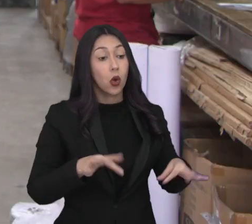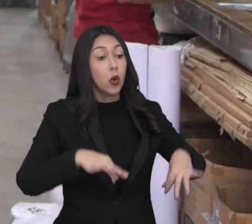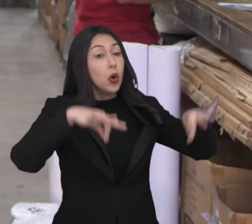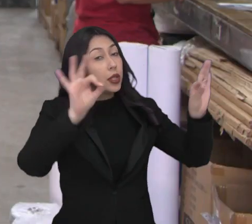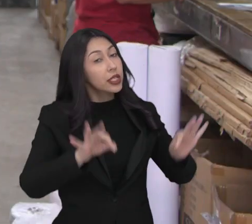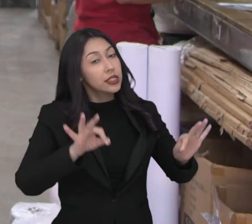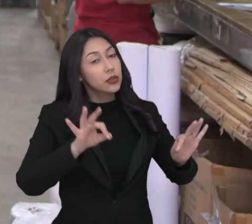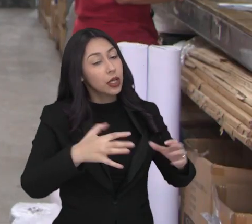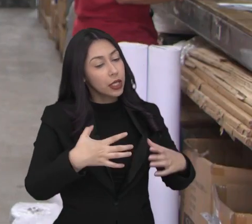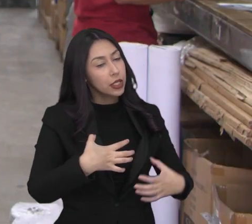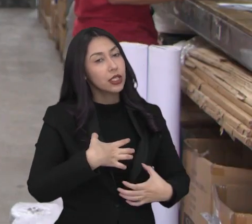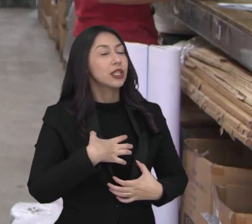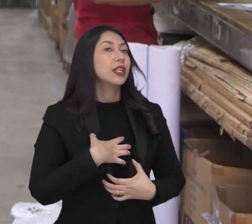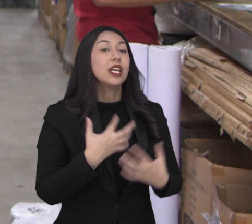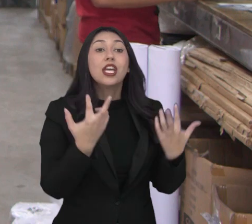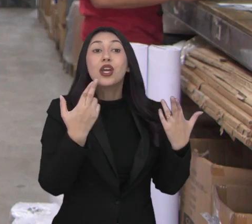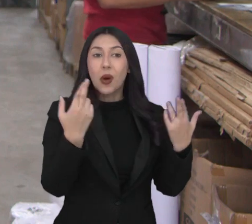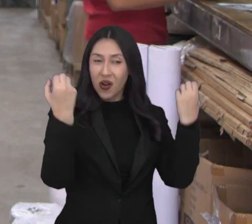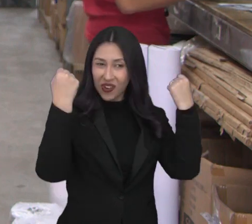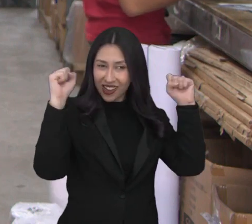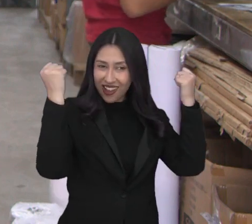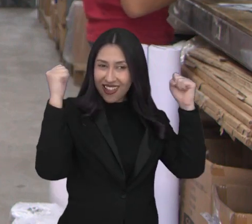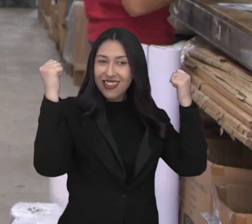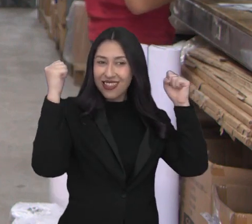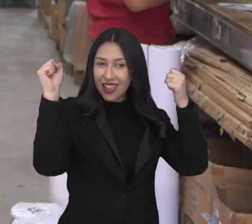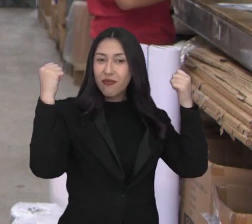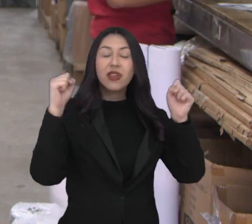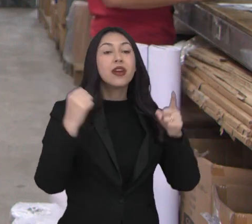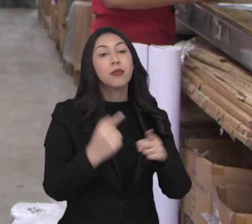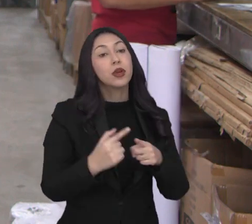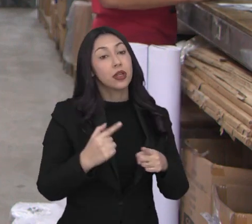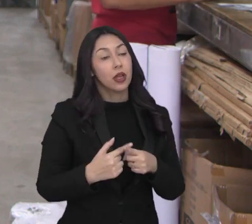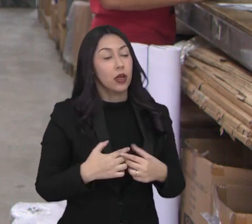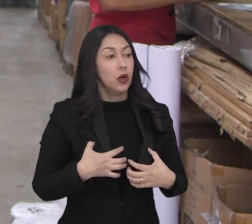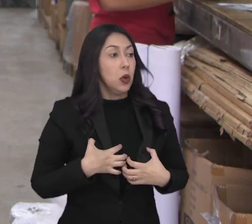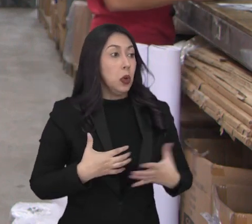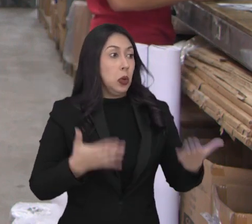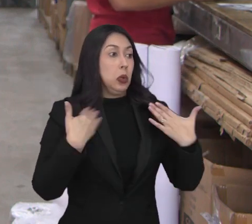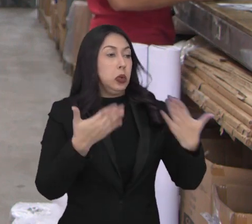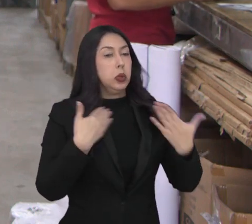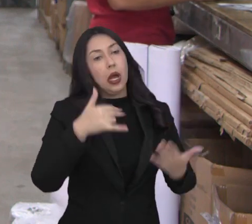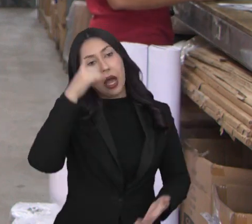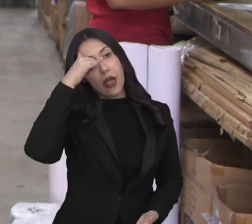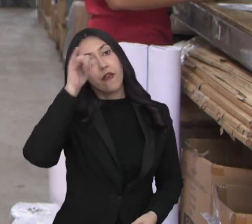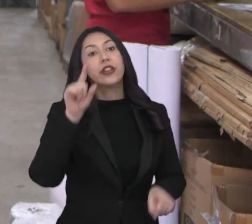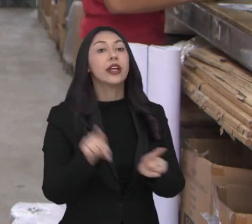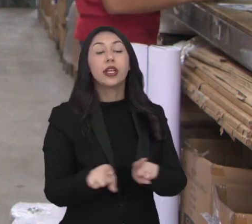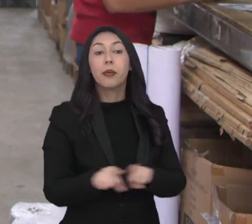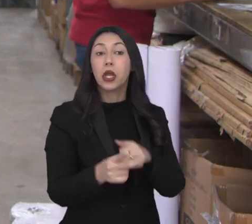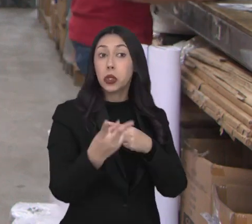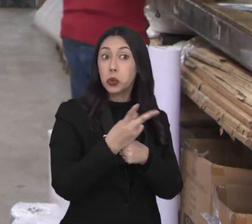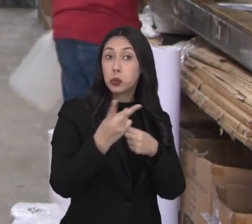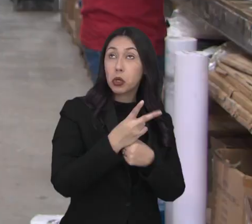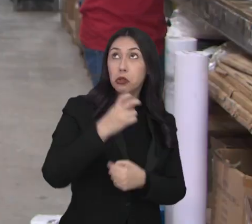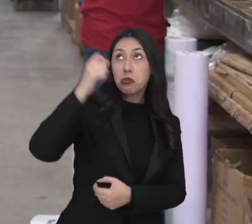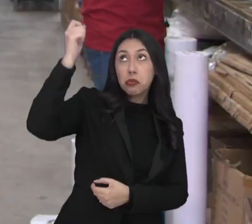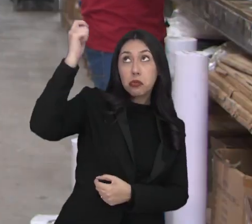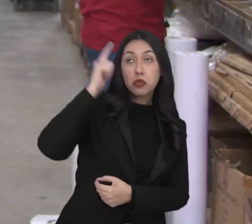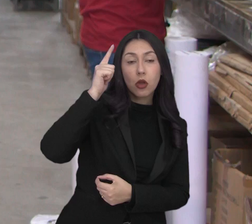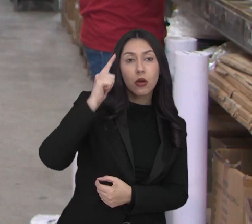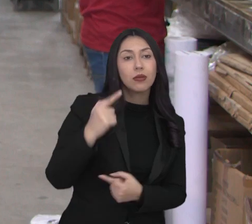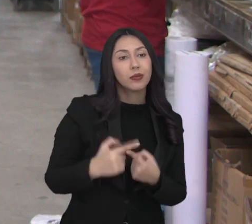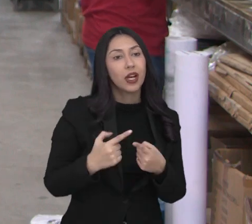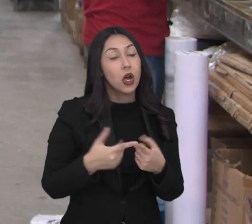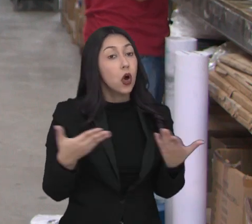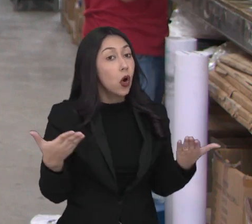um tecido que ele mantém uma certa temperatura, igual ao tecido de academia. E isso dá um conforto térmico maior, além da proteção solar também. O nosso maior